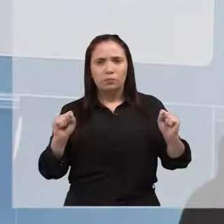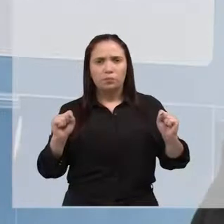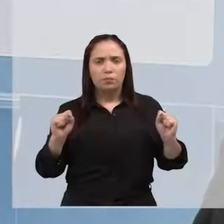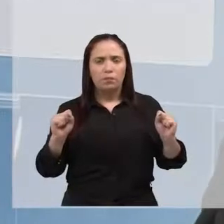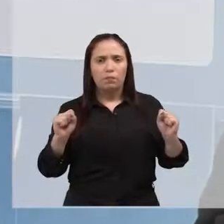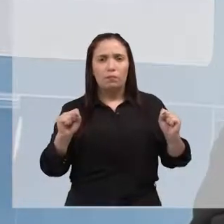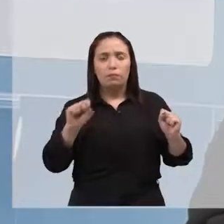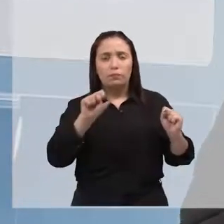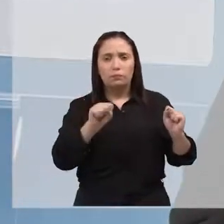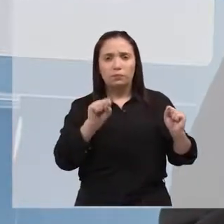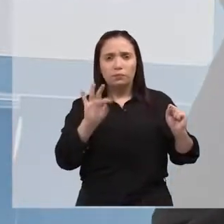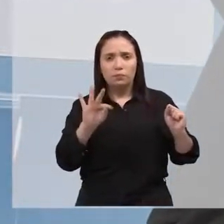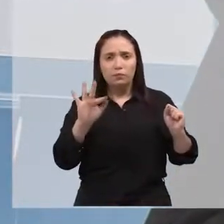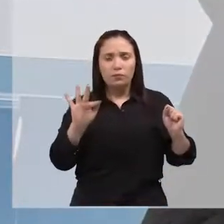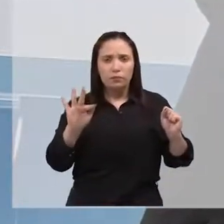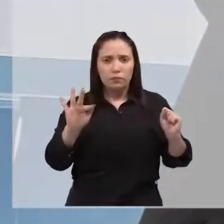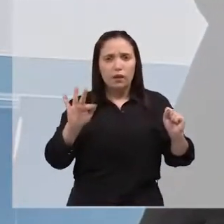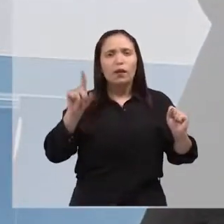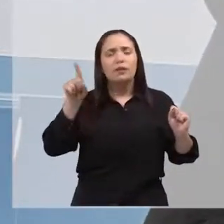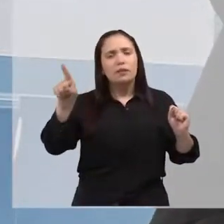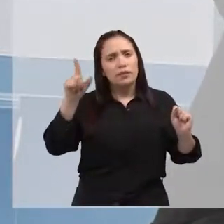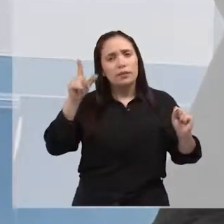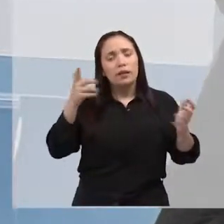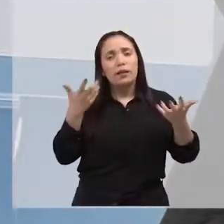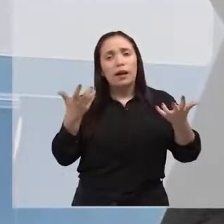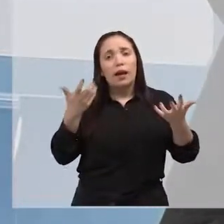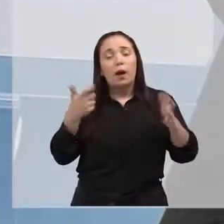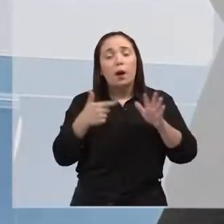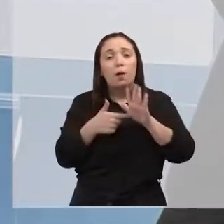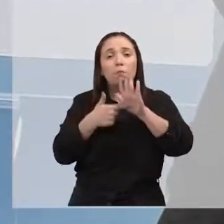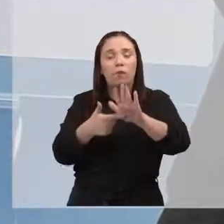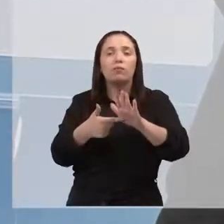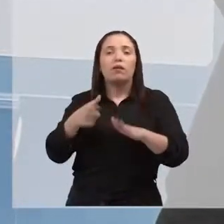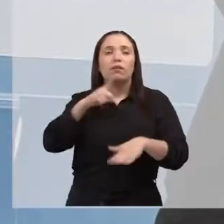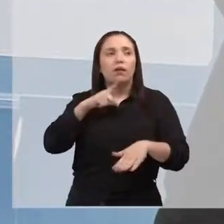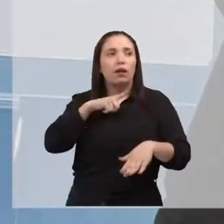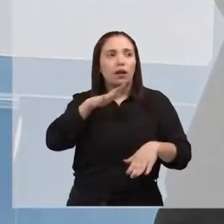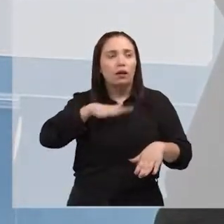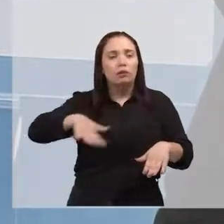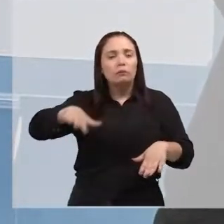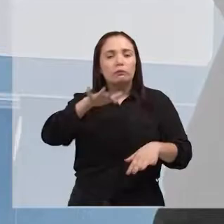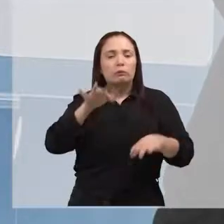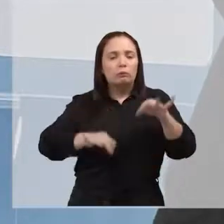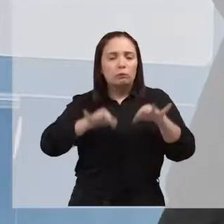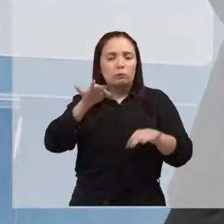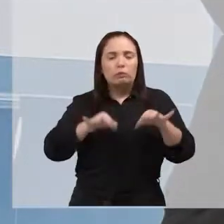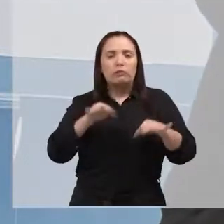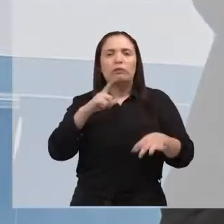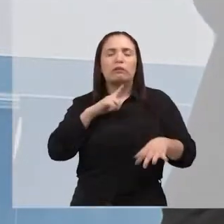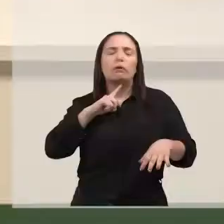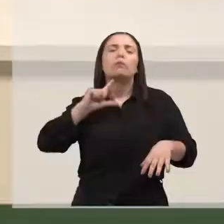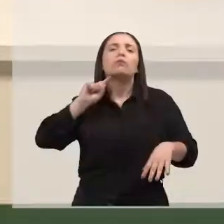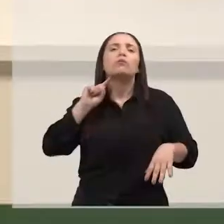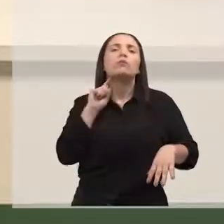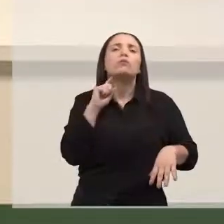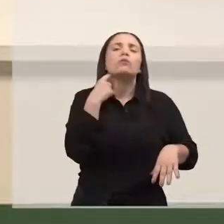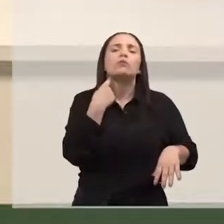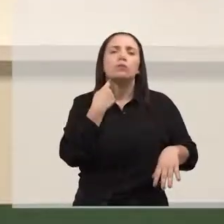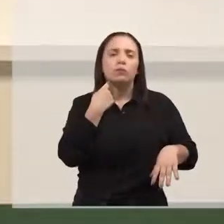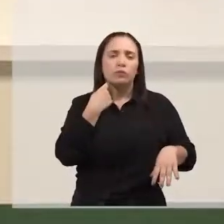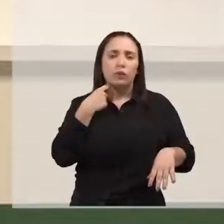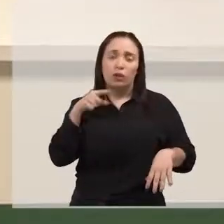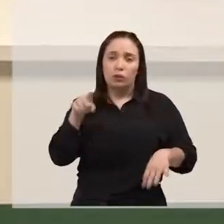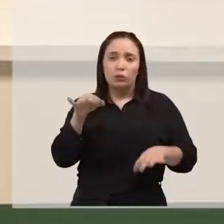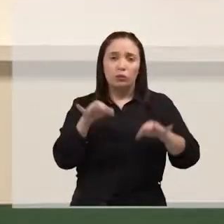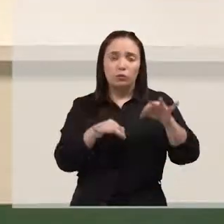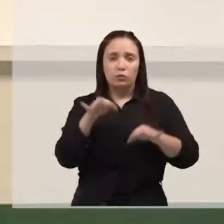O Supremo Tribunal Federal, ele só está mostrando as vísceras da podridão da justiça brasileira. Carlinhos, só um instantinho, Luiz, é uma justiça